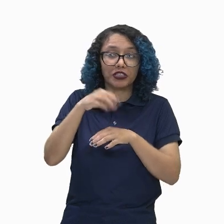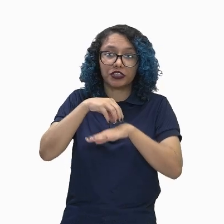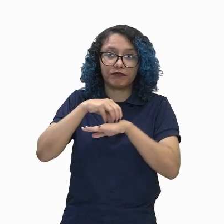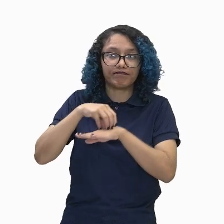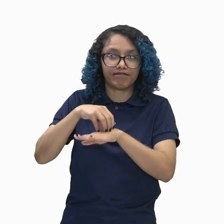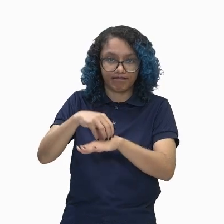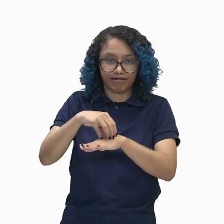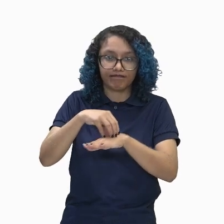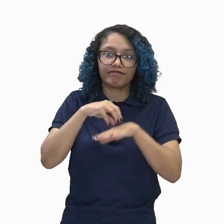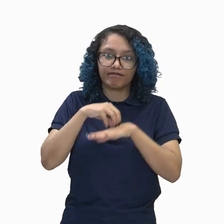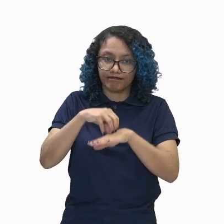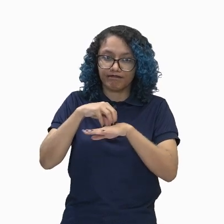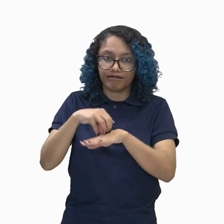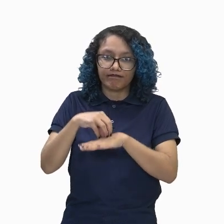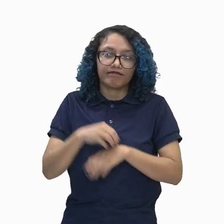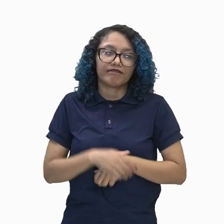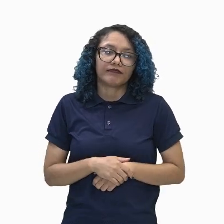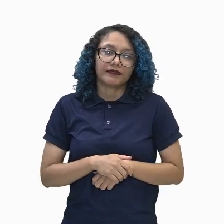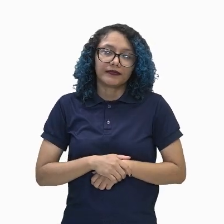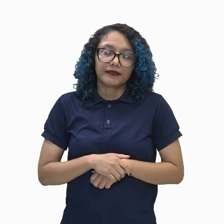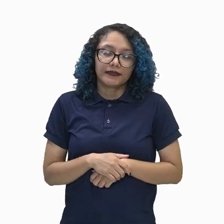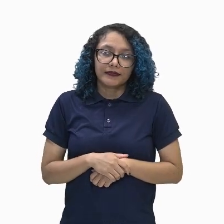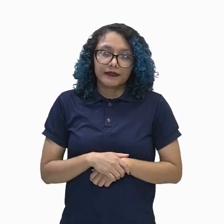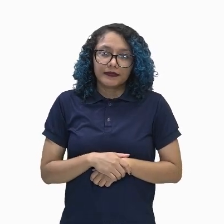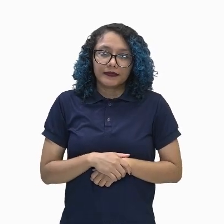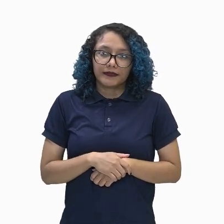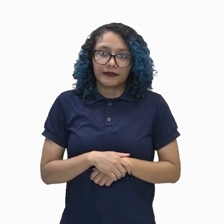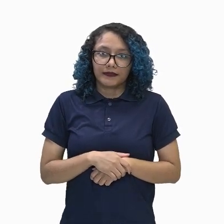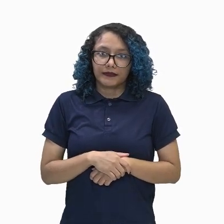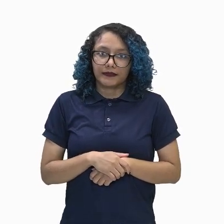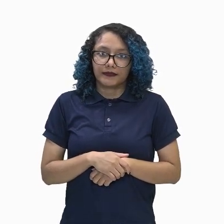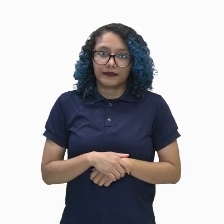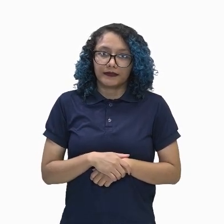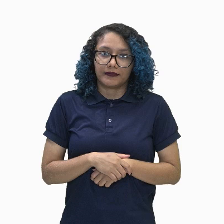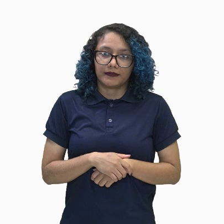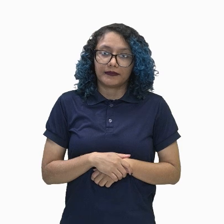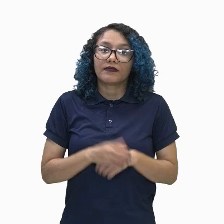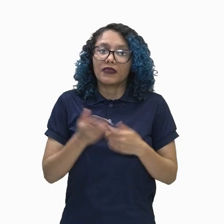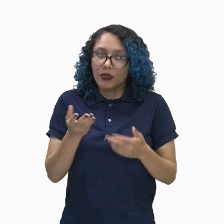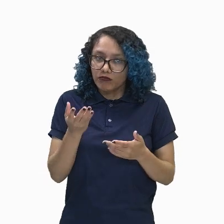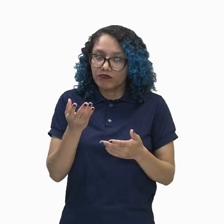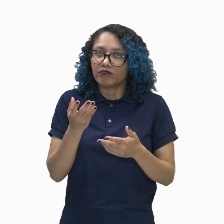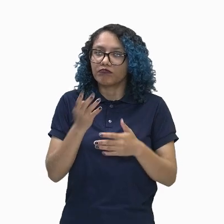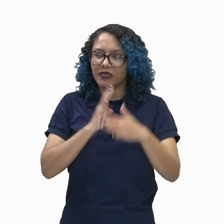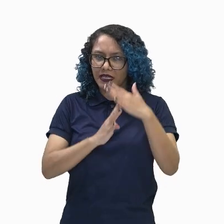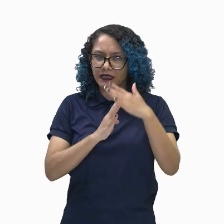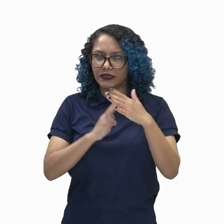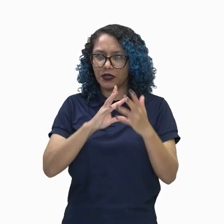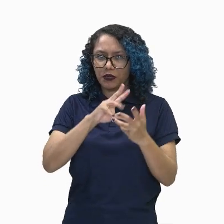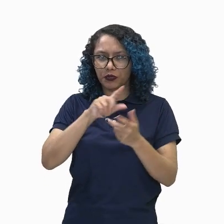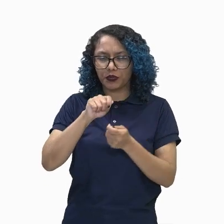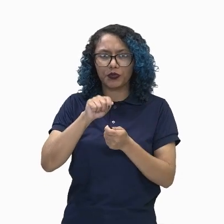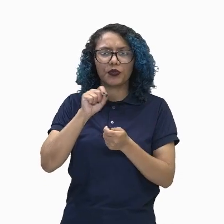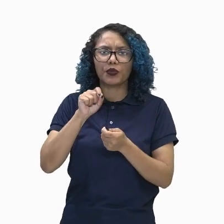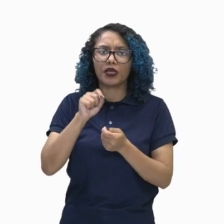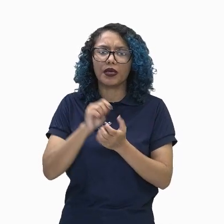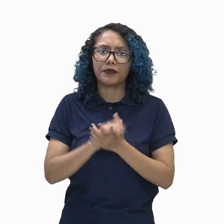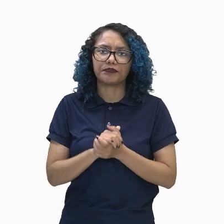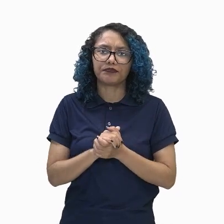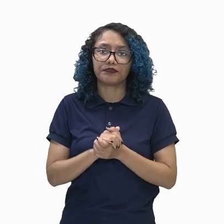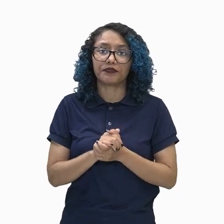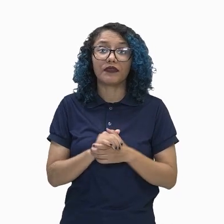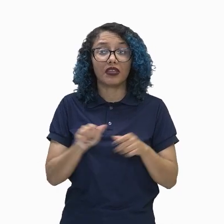tá? Então, gente, esse processo de migrações internacionais, nós temos que relembrar também sobre